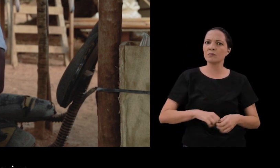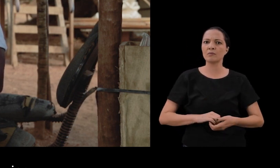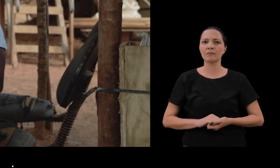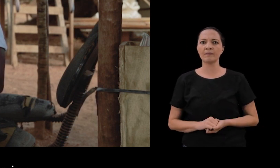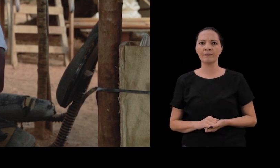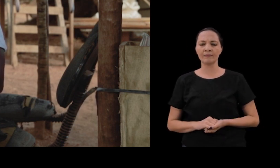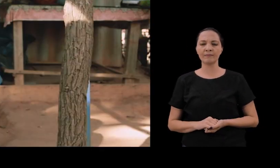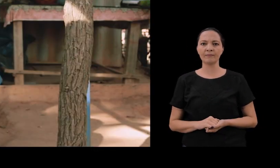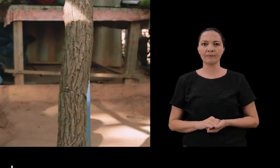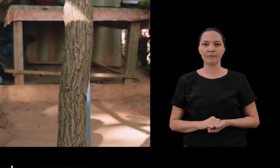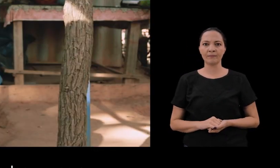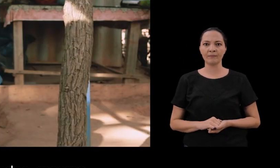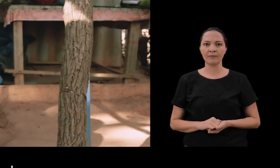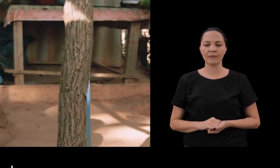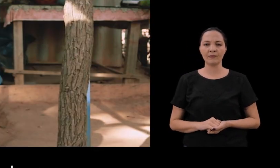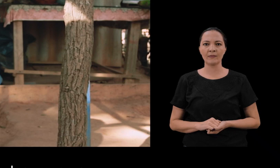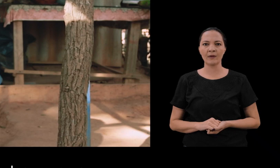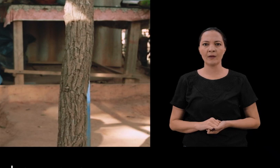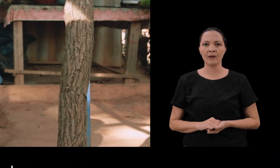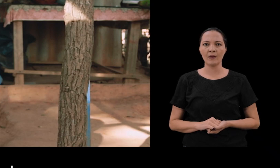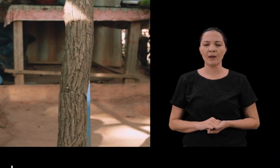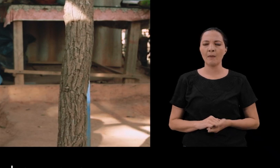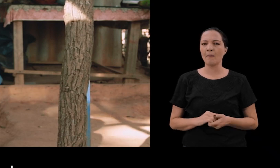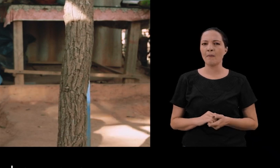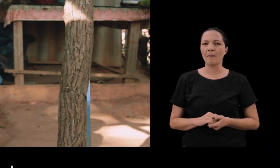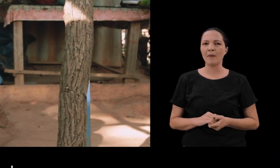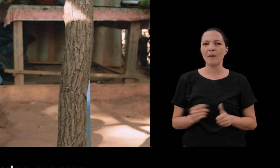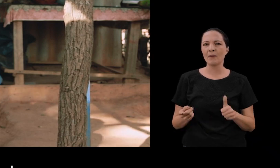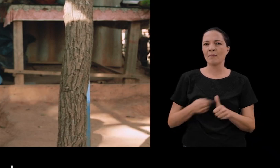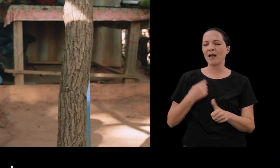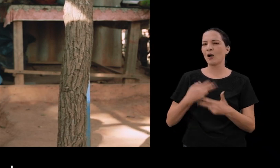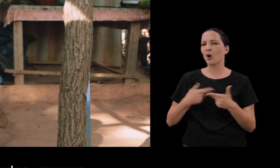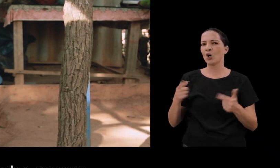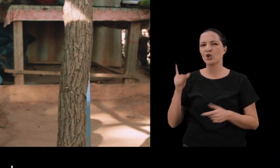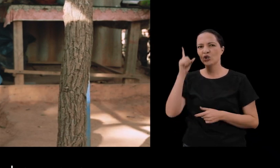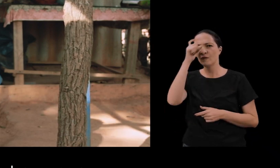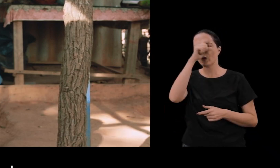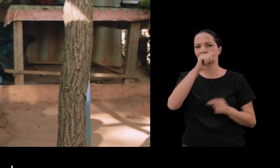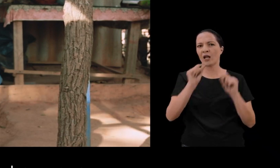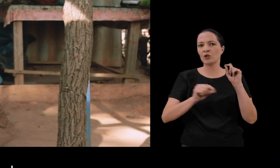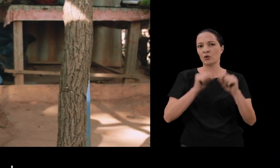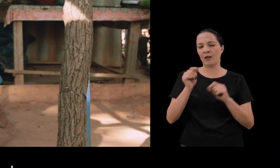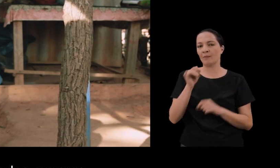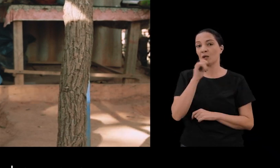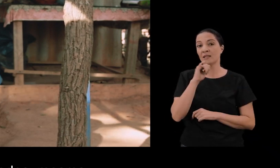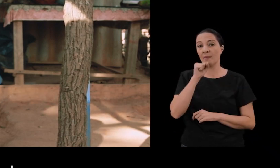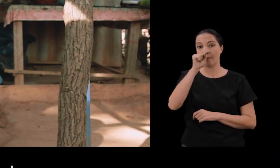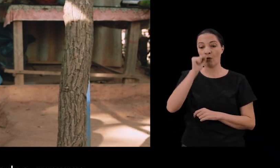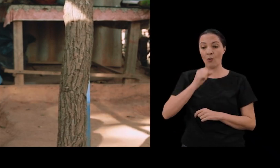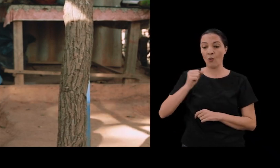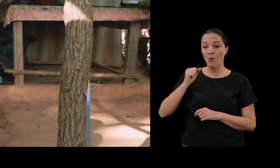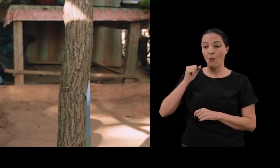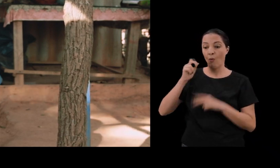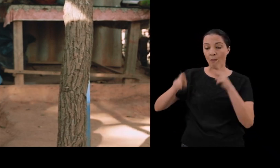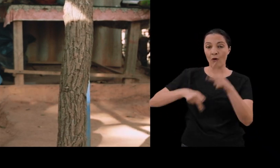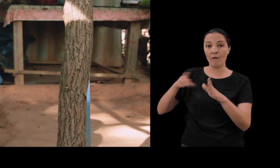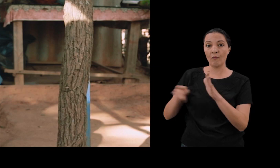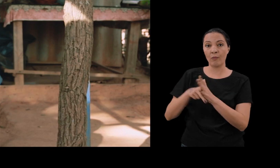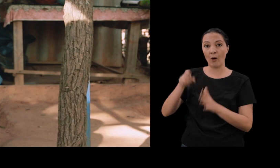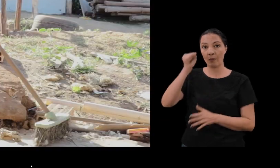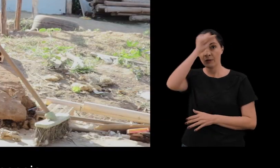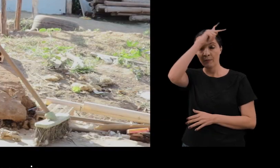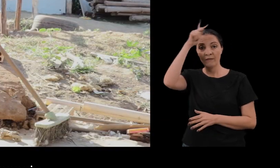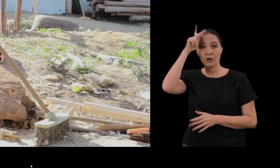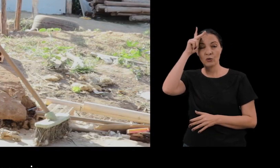trabalhar, né? As primeiras dificuldades mesmo foi a pessoal da prefeitura, né? Querendo